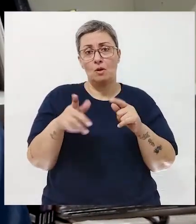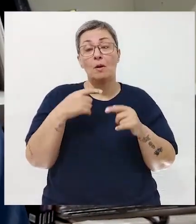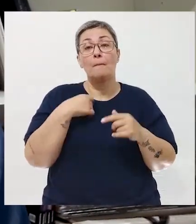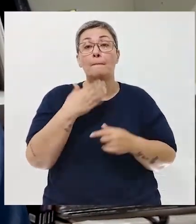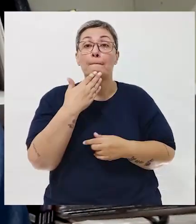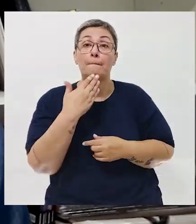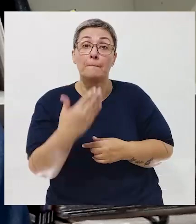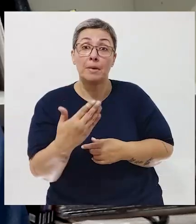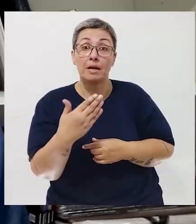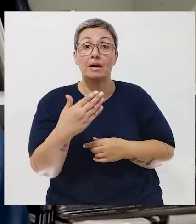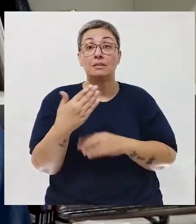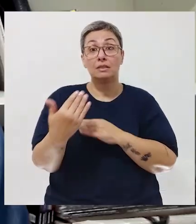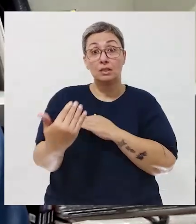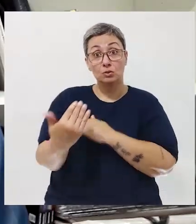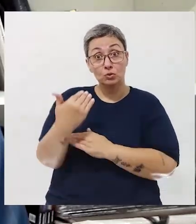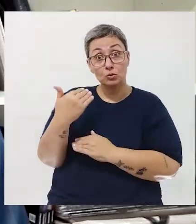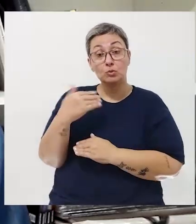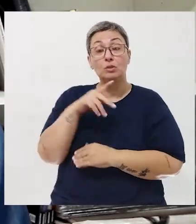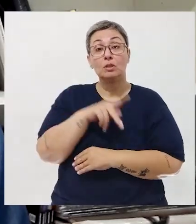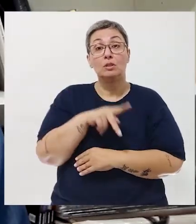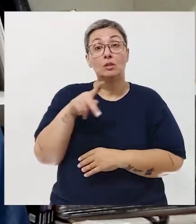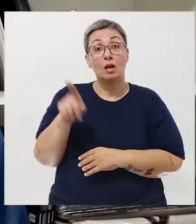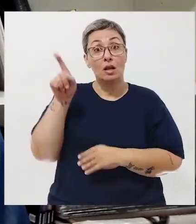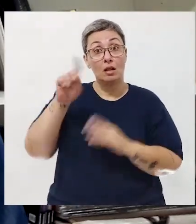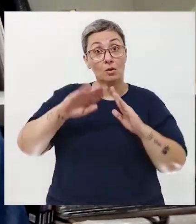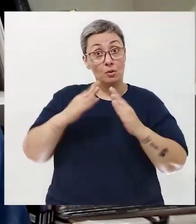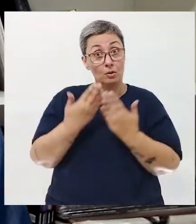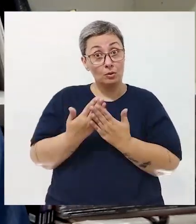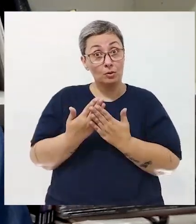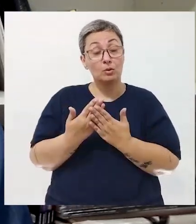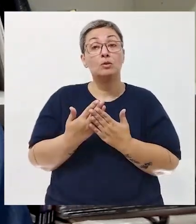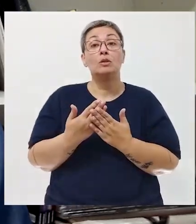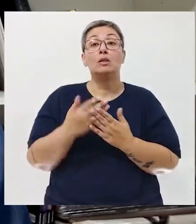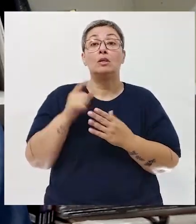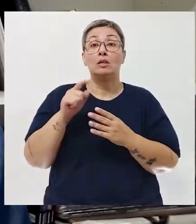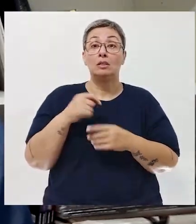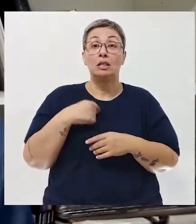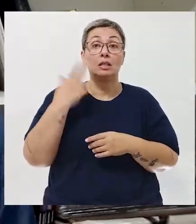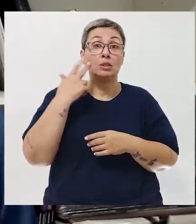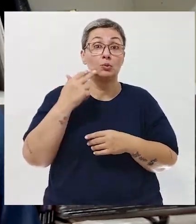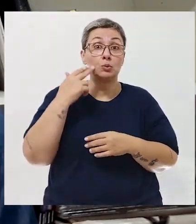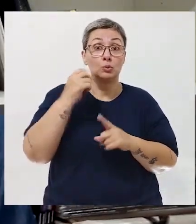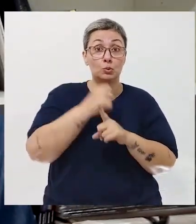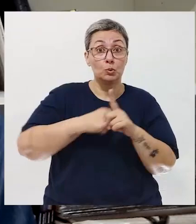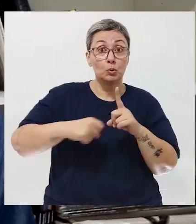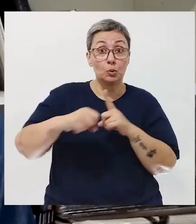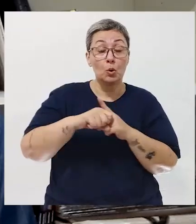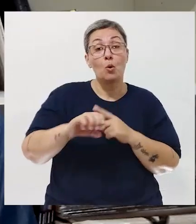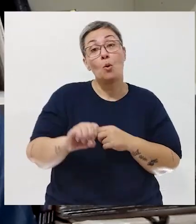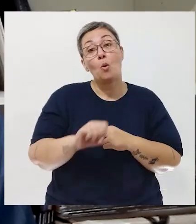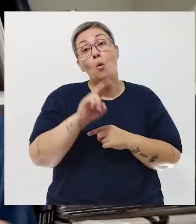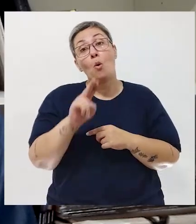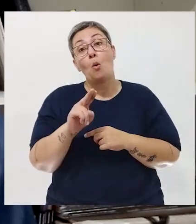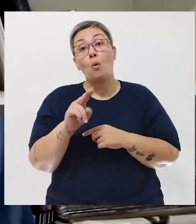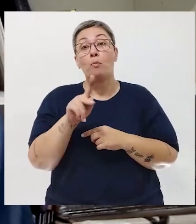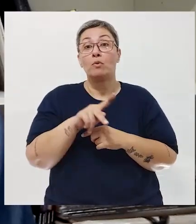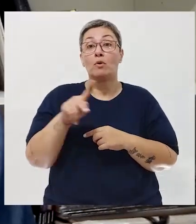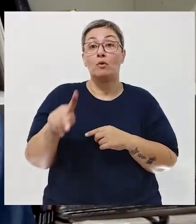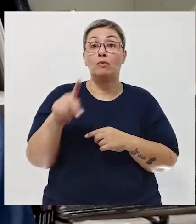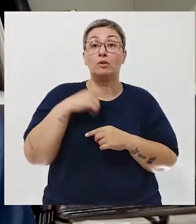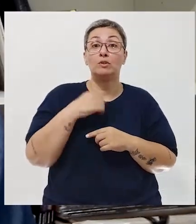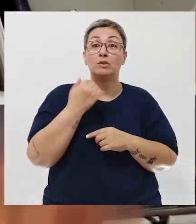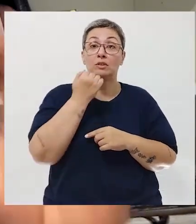Guarulhos. Peça auxílio para o seu professor lá na escola de Natureza e Sociedade ou professor